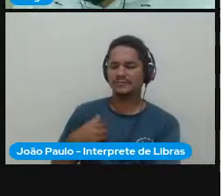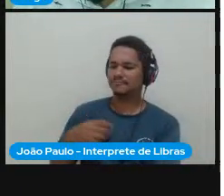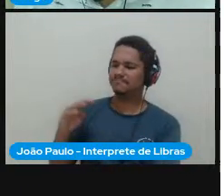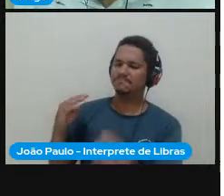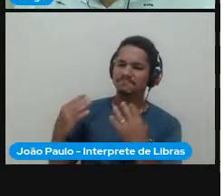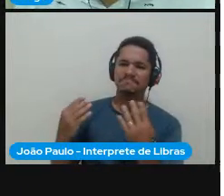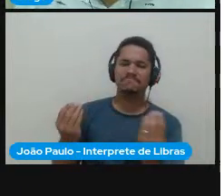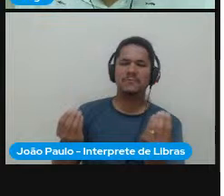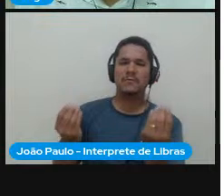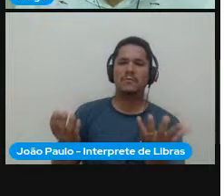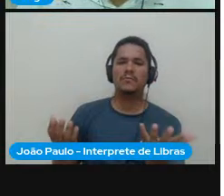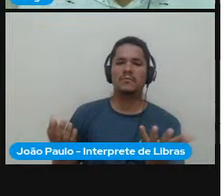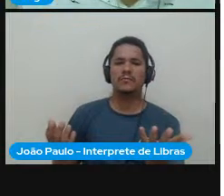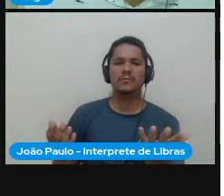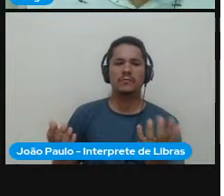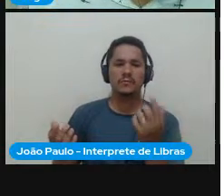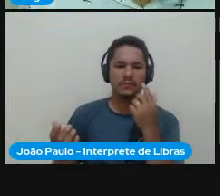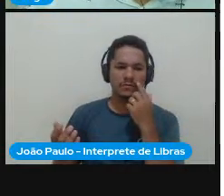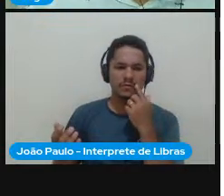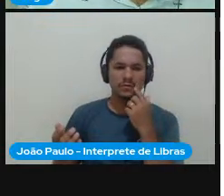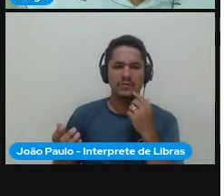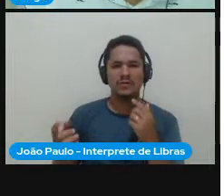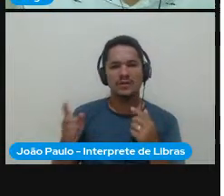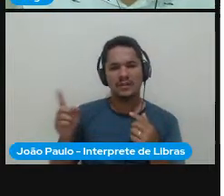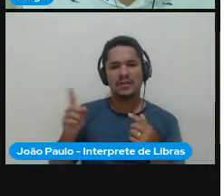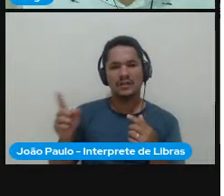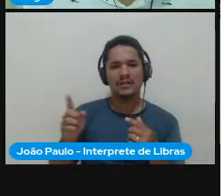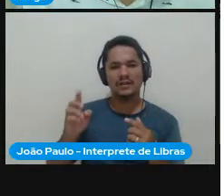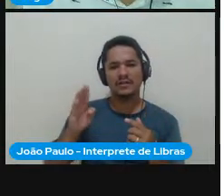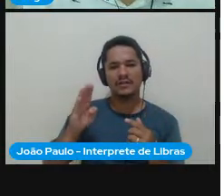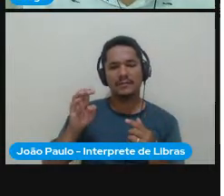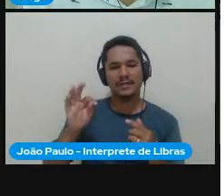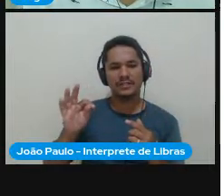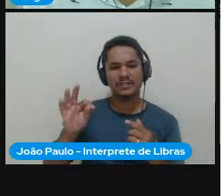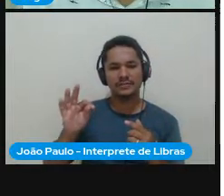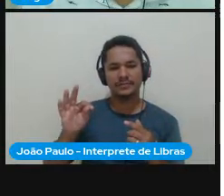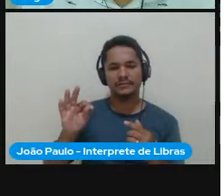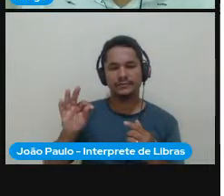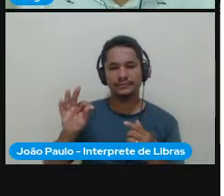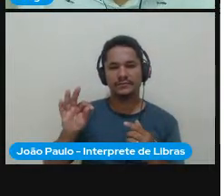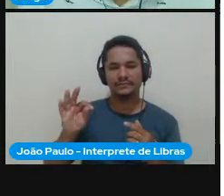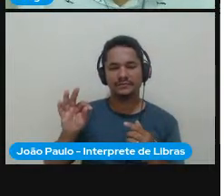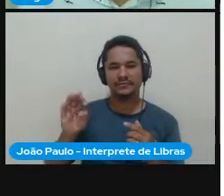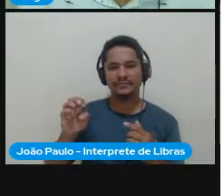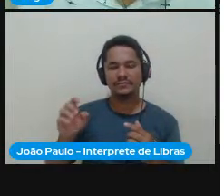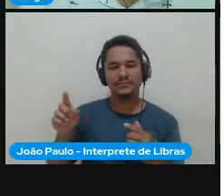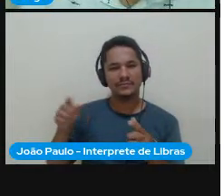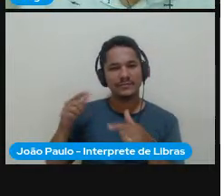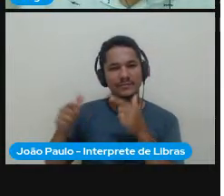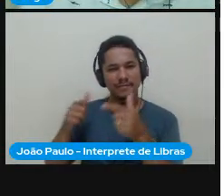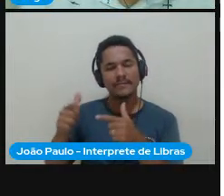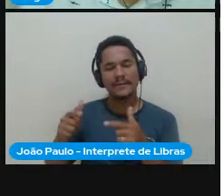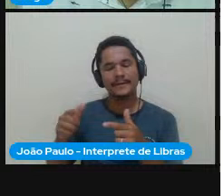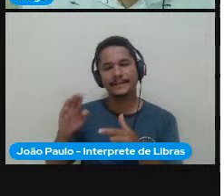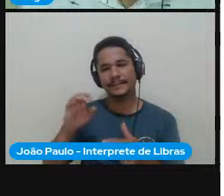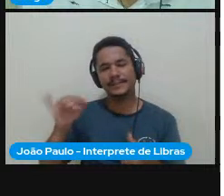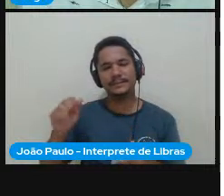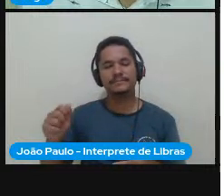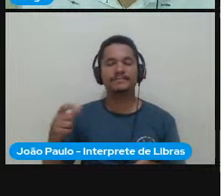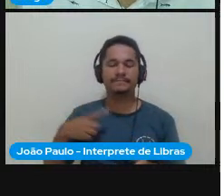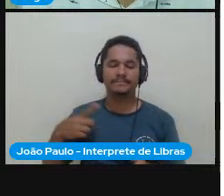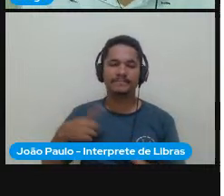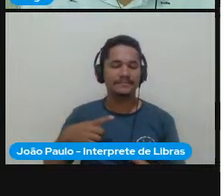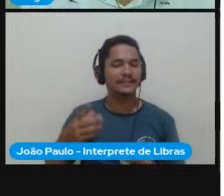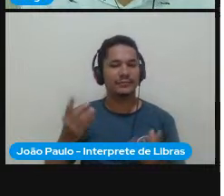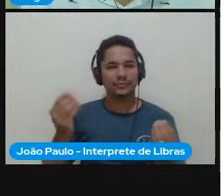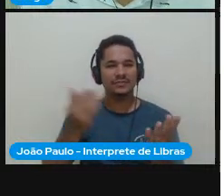É Beth, estou na EJA. Beth, infelizmente nós vivemos e vivenciamos, né, diariamente essa